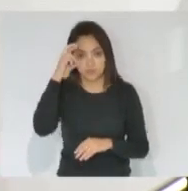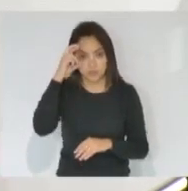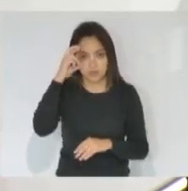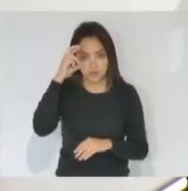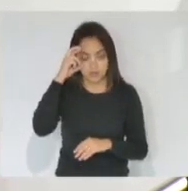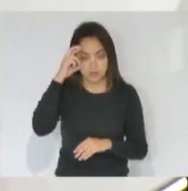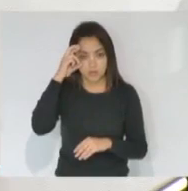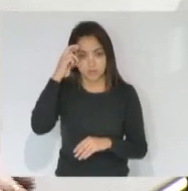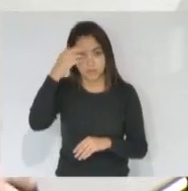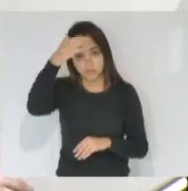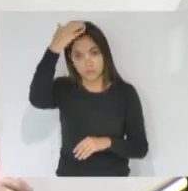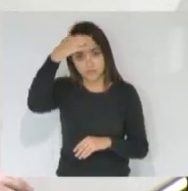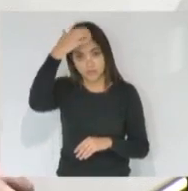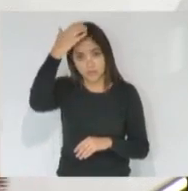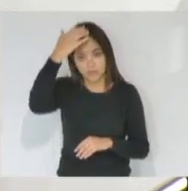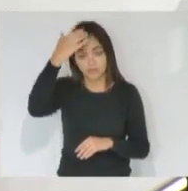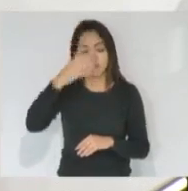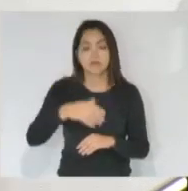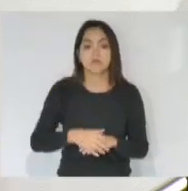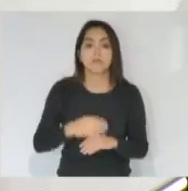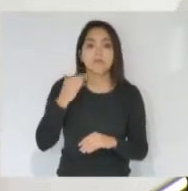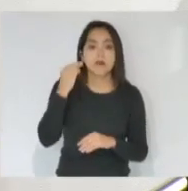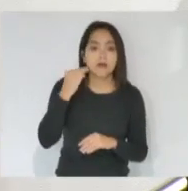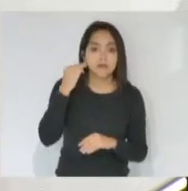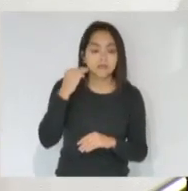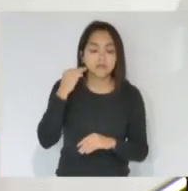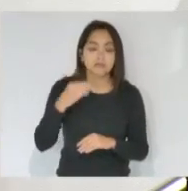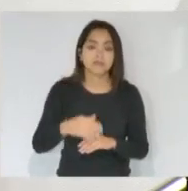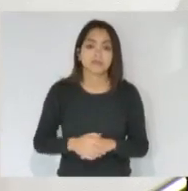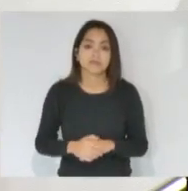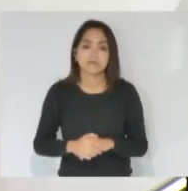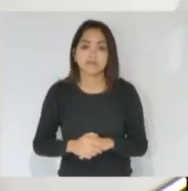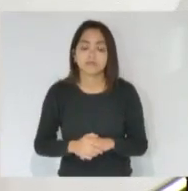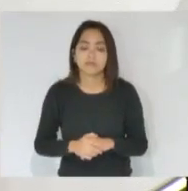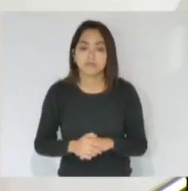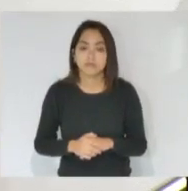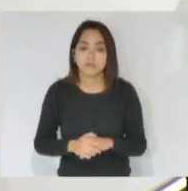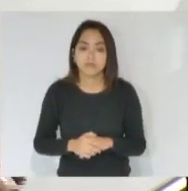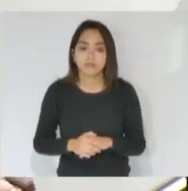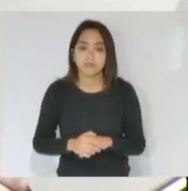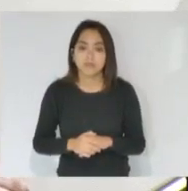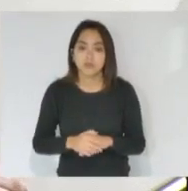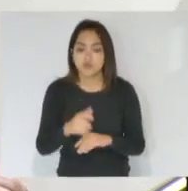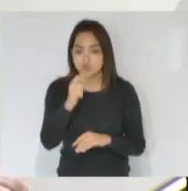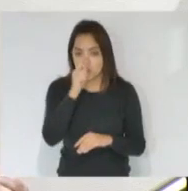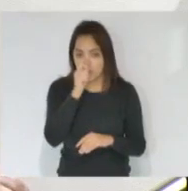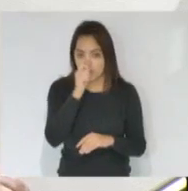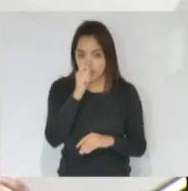Mocelin, deputado Marços, deputado João Amin,